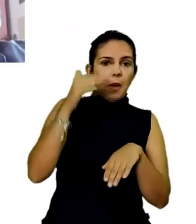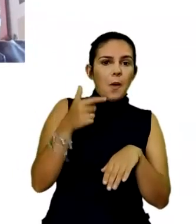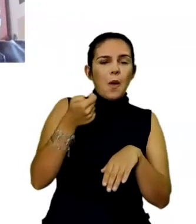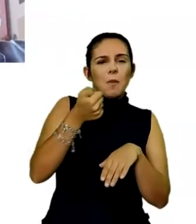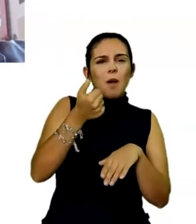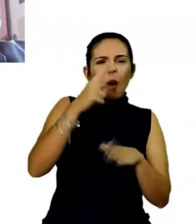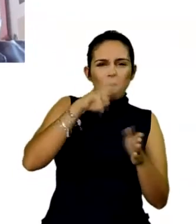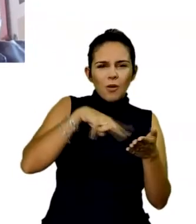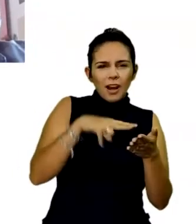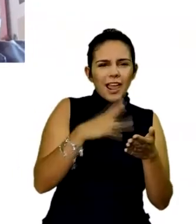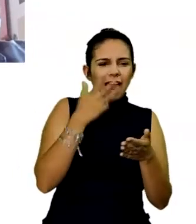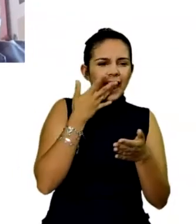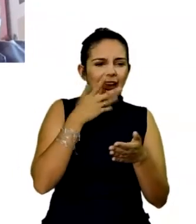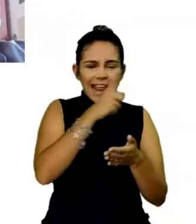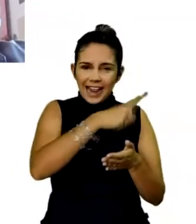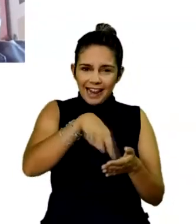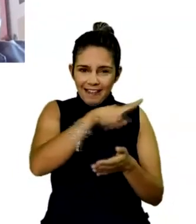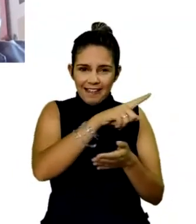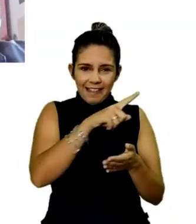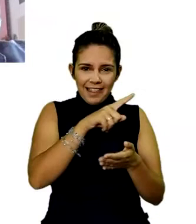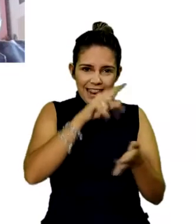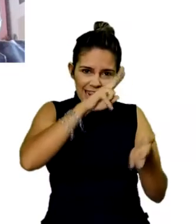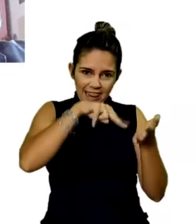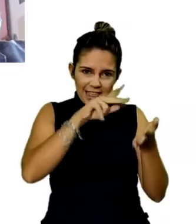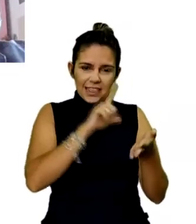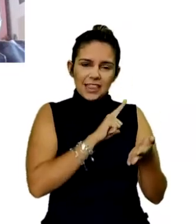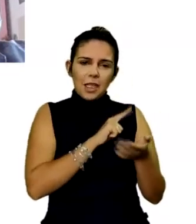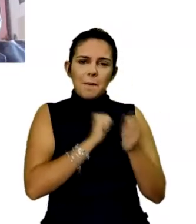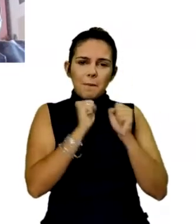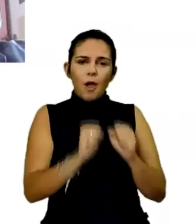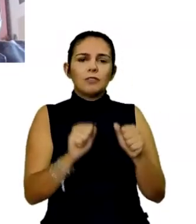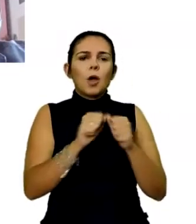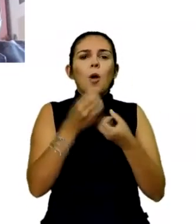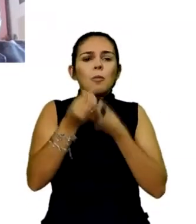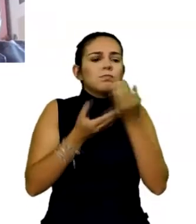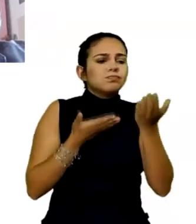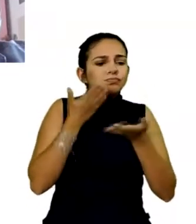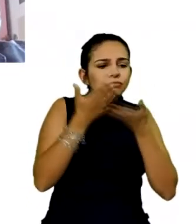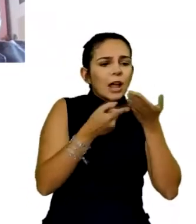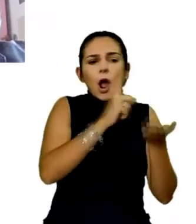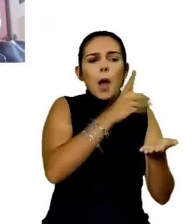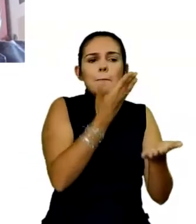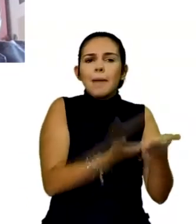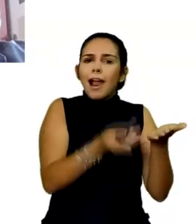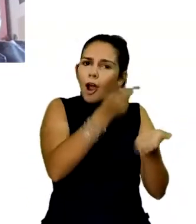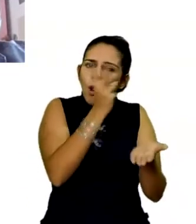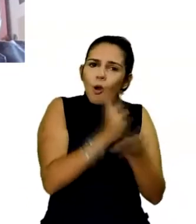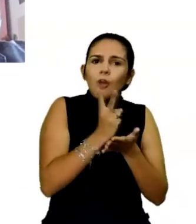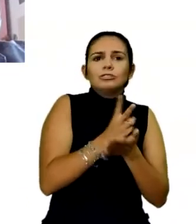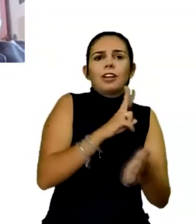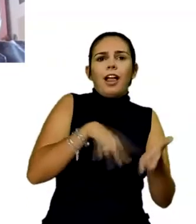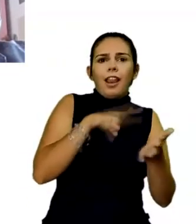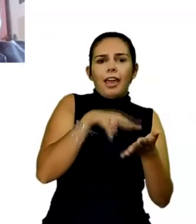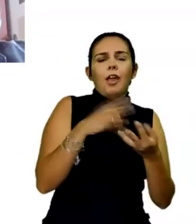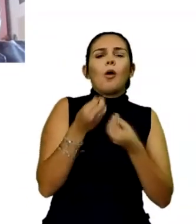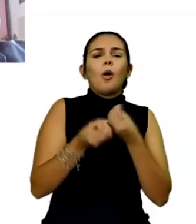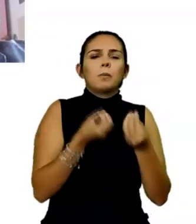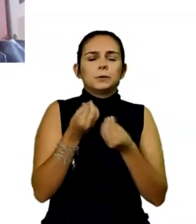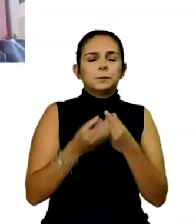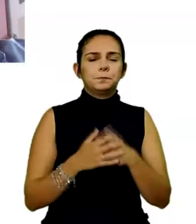lê. Então, essas crianças leitoras, será que há algo que possa ser feito? Qual seria o caminho para mantê-las